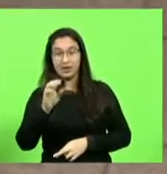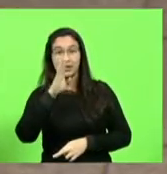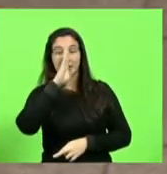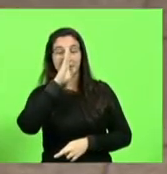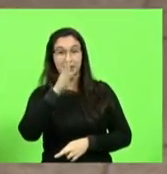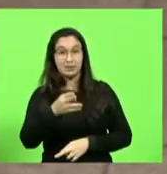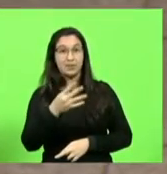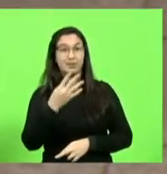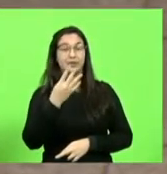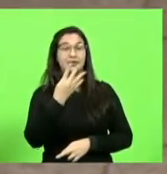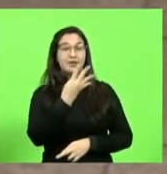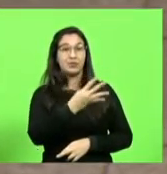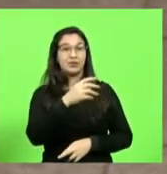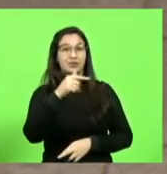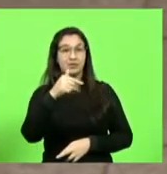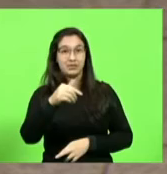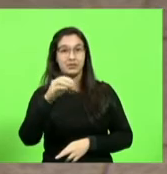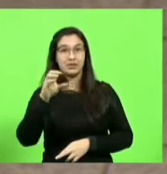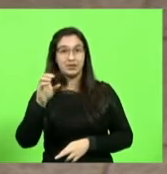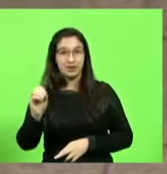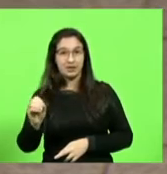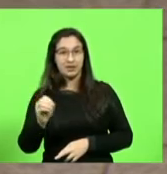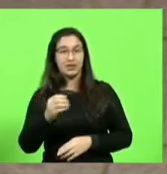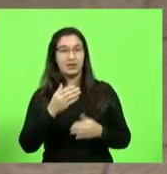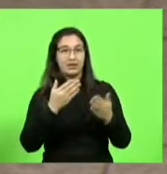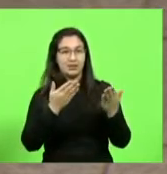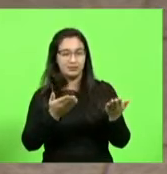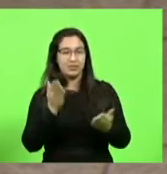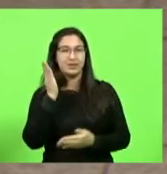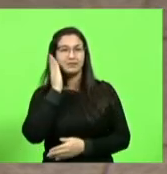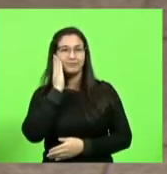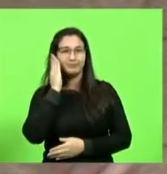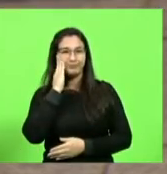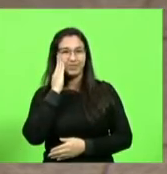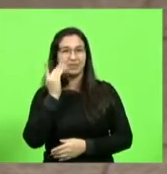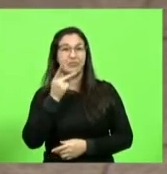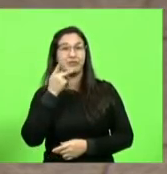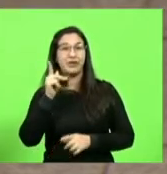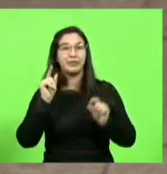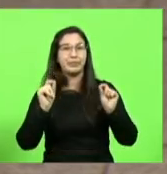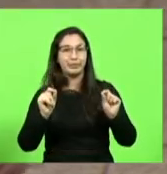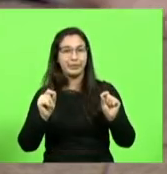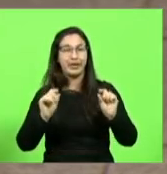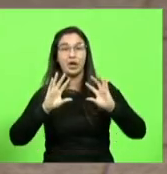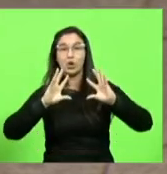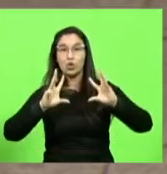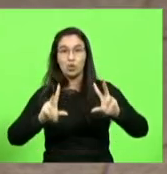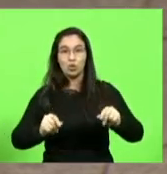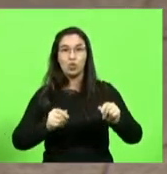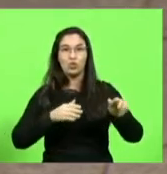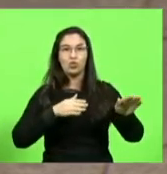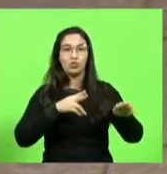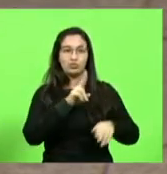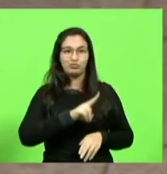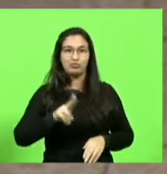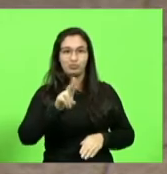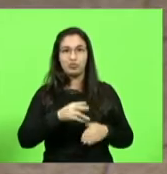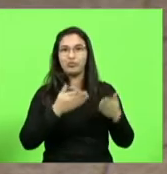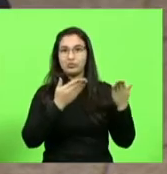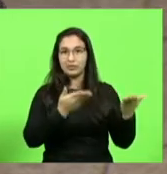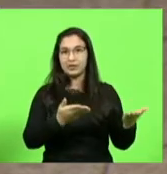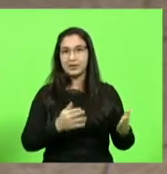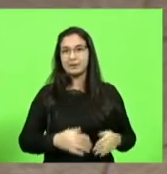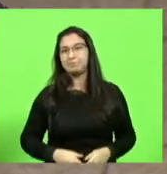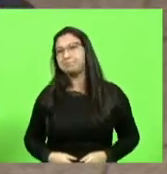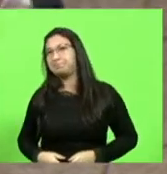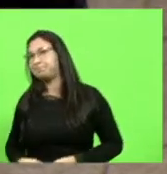na BR-470, aí do Gérgio sabe que eu estou falando, quem, né, todo mundo que trafega aqui. Então, a gente, além